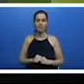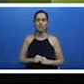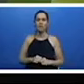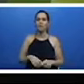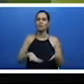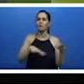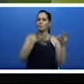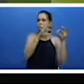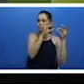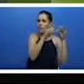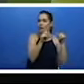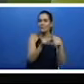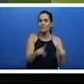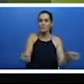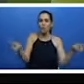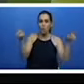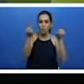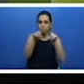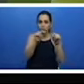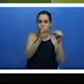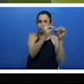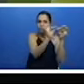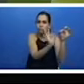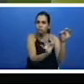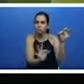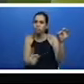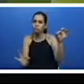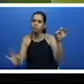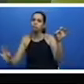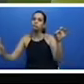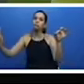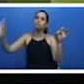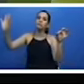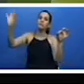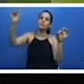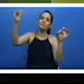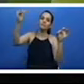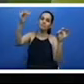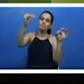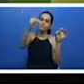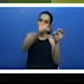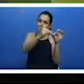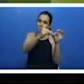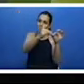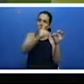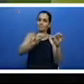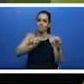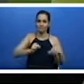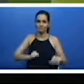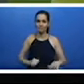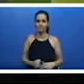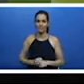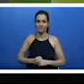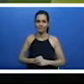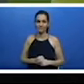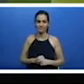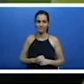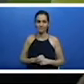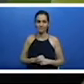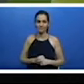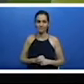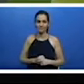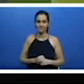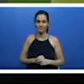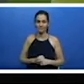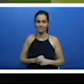da circunferência, corta o círculo, para lá na outra ponta da circunferência,